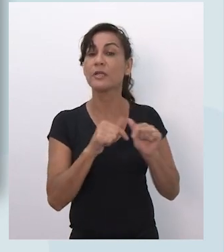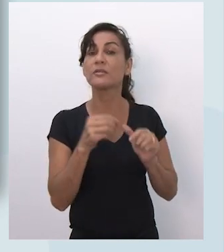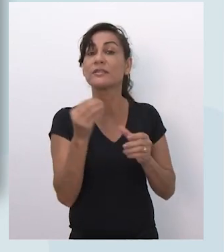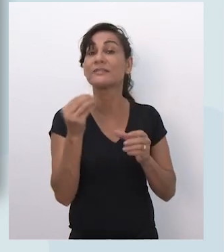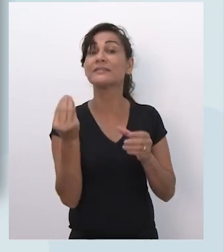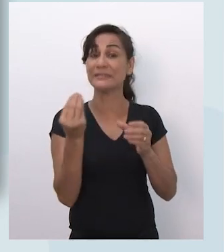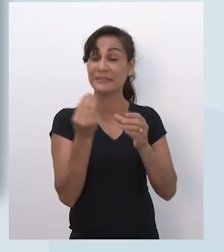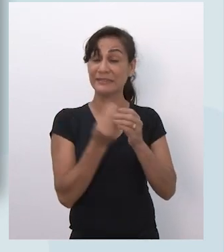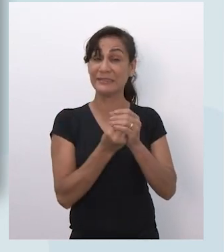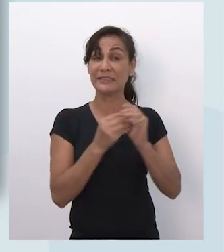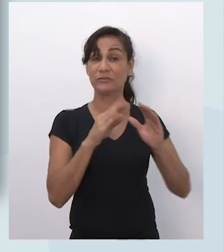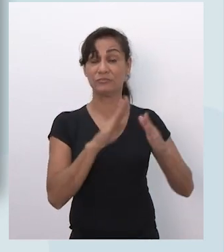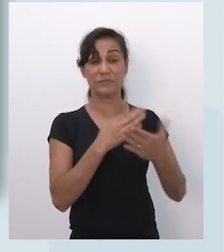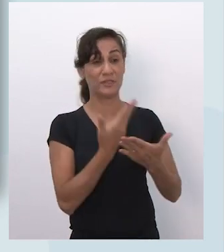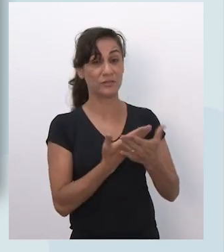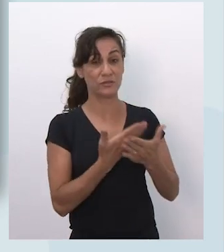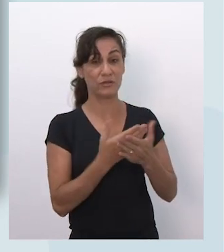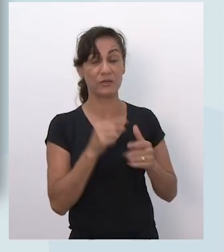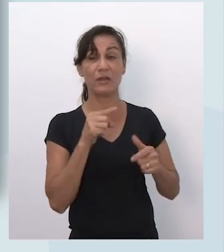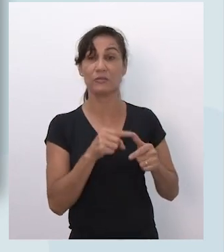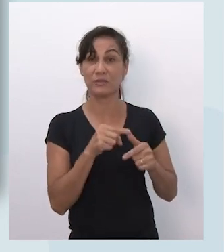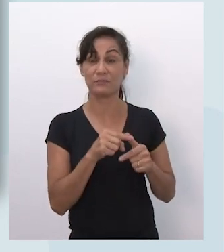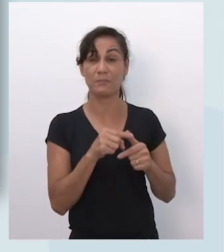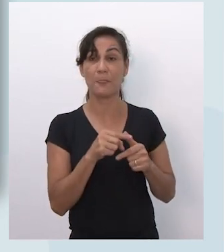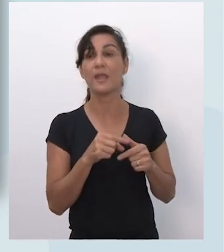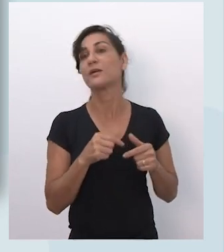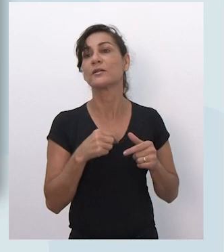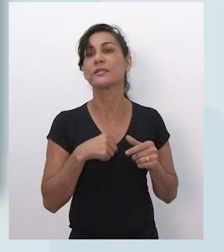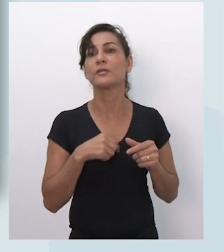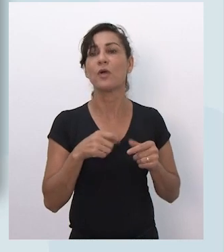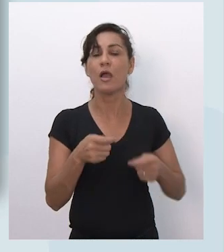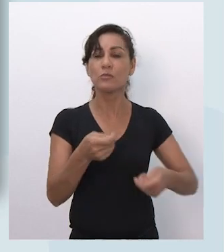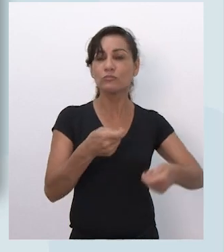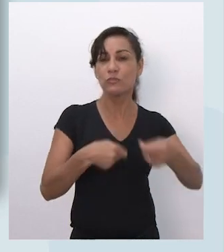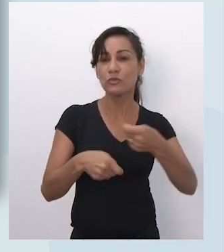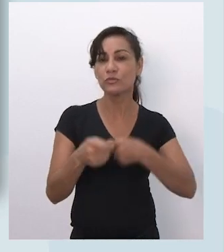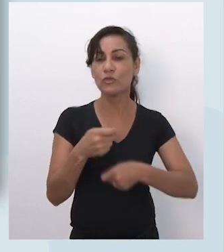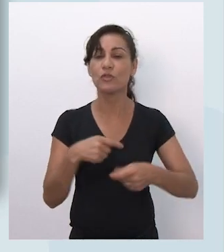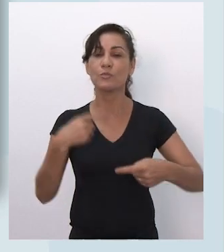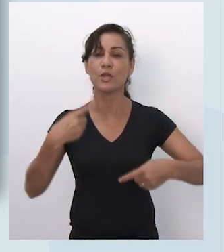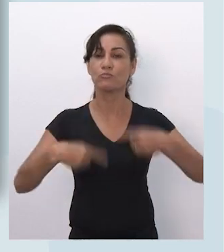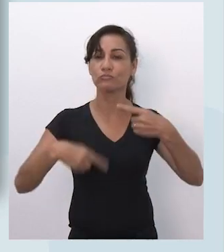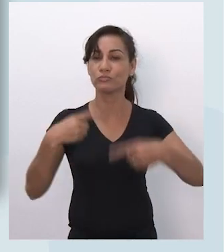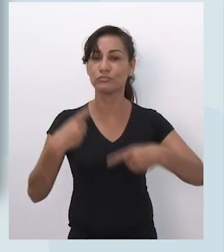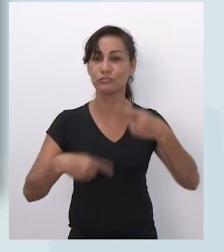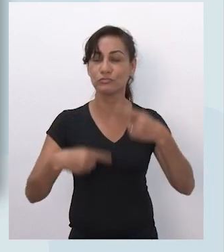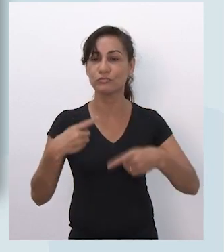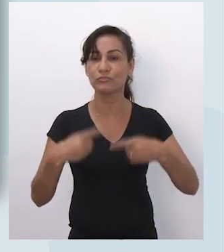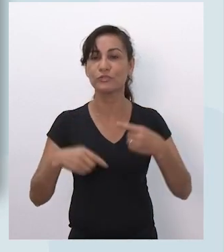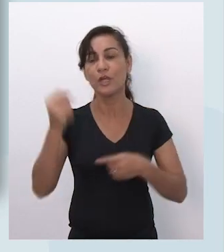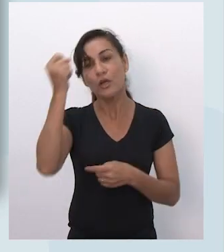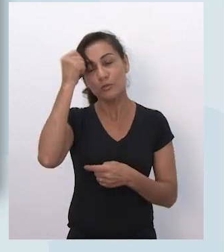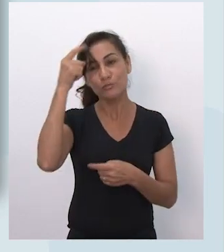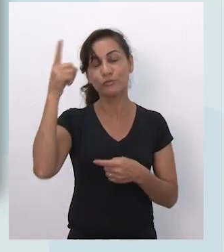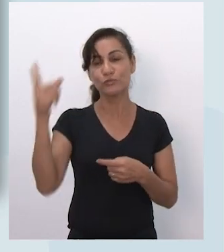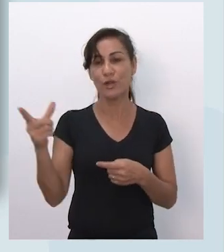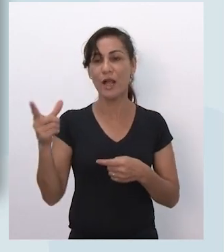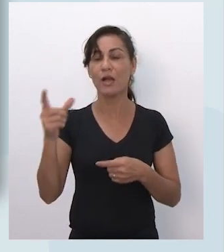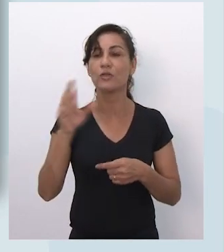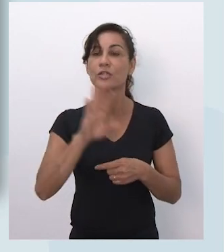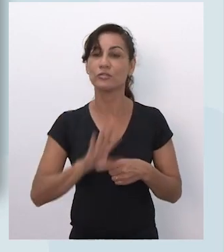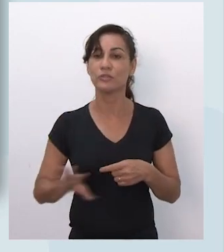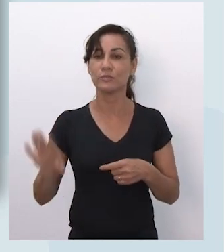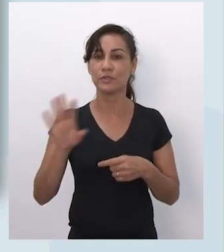que é um produto das relações sociais, econômicas, políticas, culturais, simbólicas e ambientais que nele